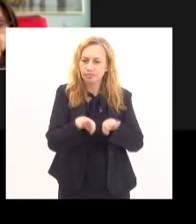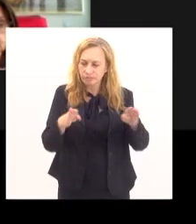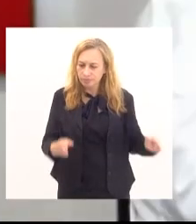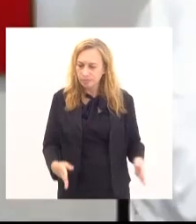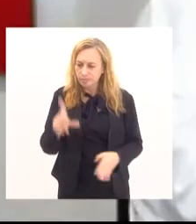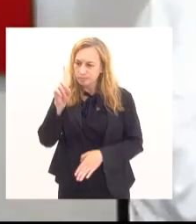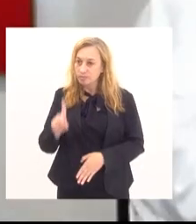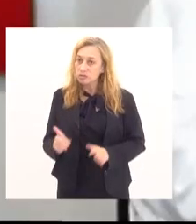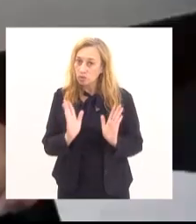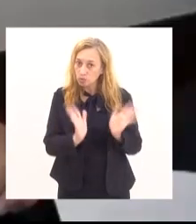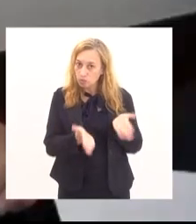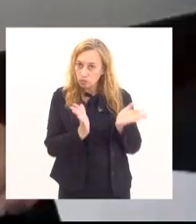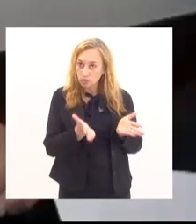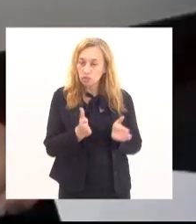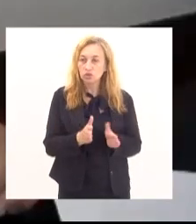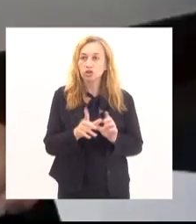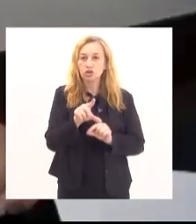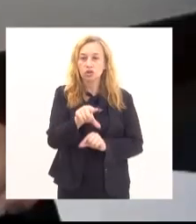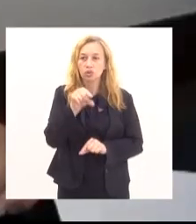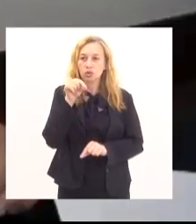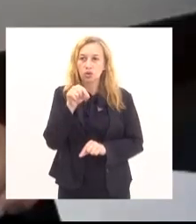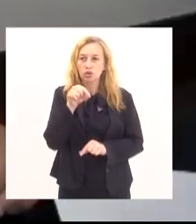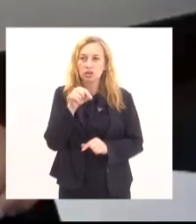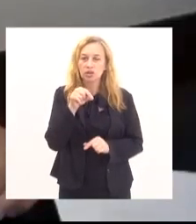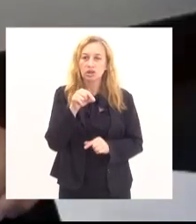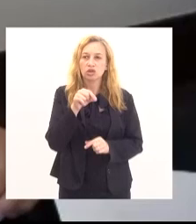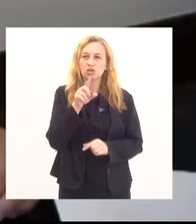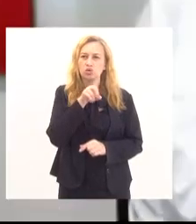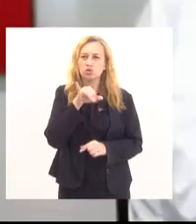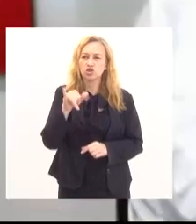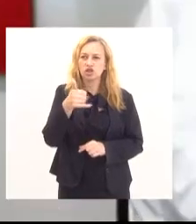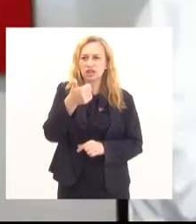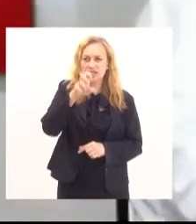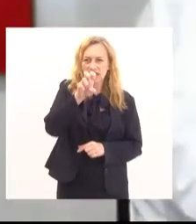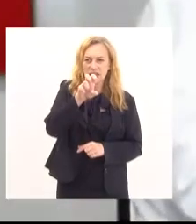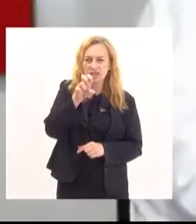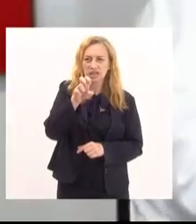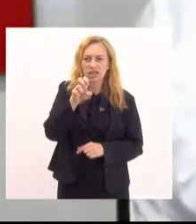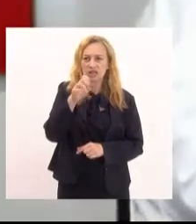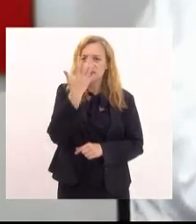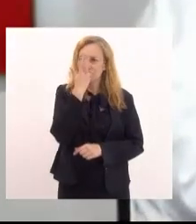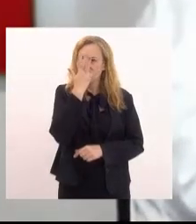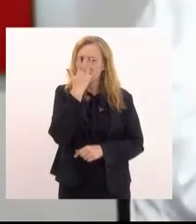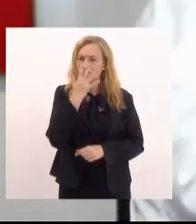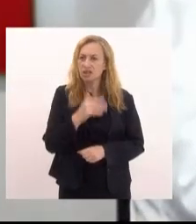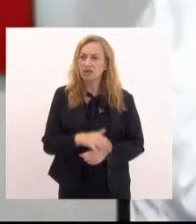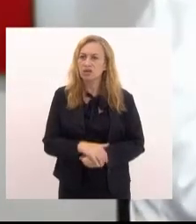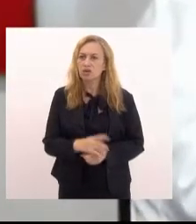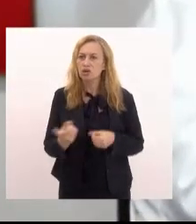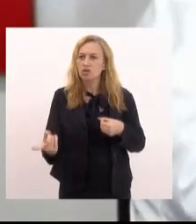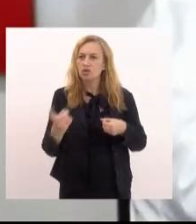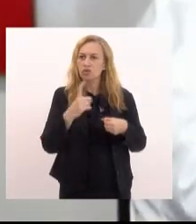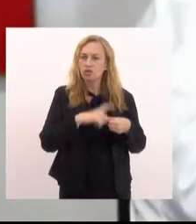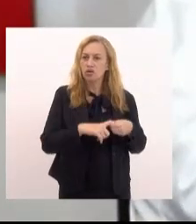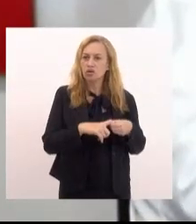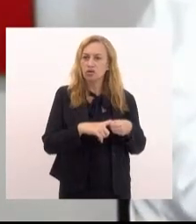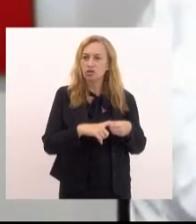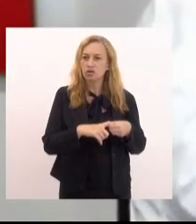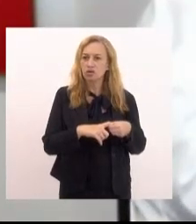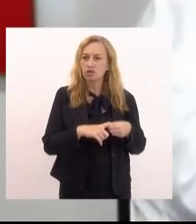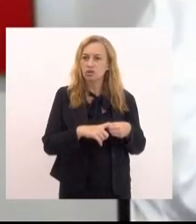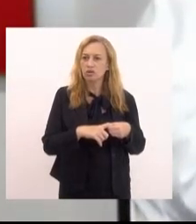diretora hoje decidiu que a partir do dia 15 de fevereiro voltamos ao